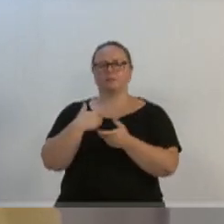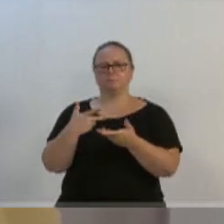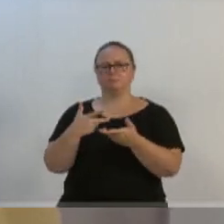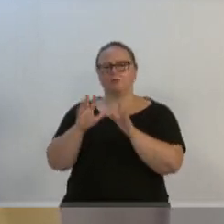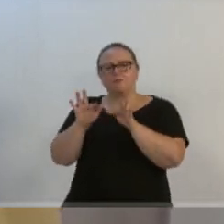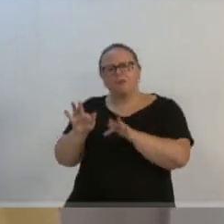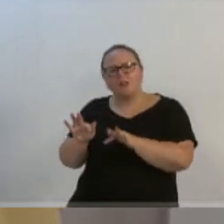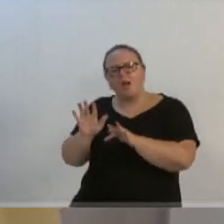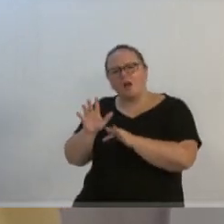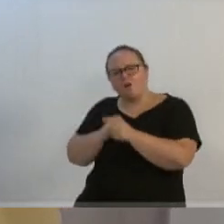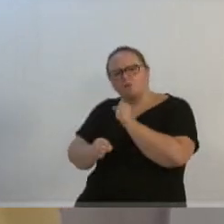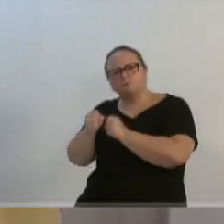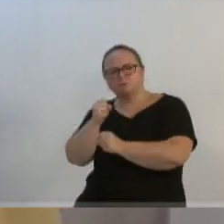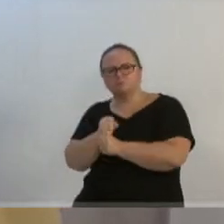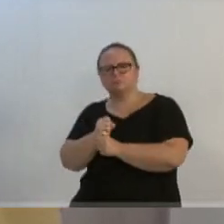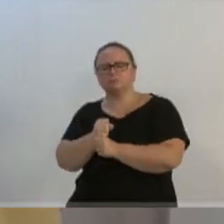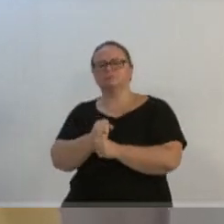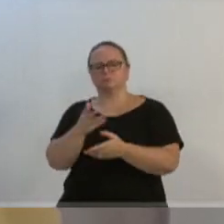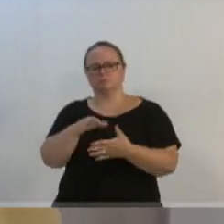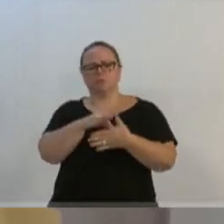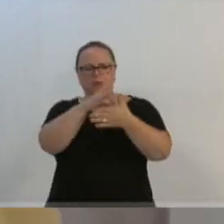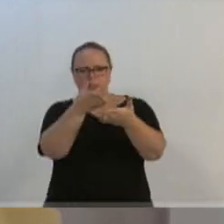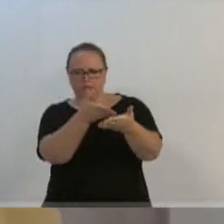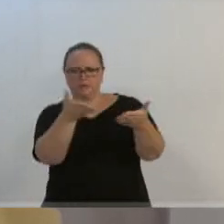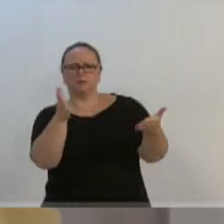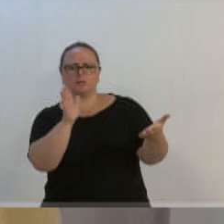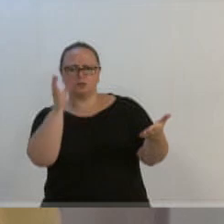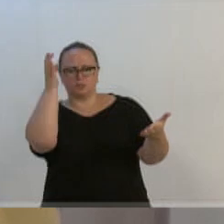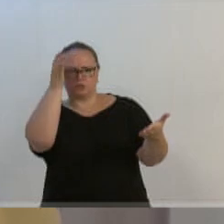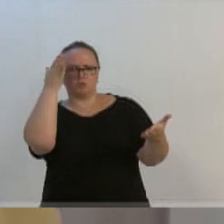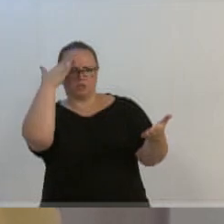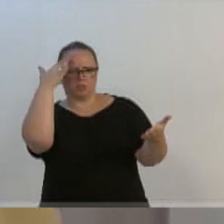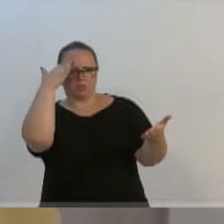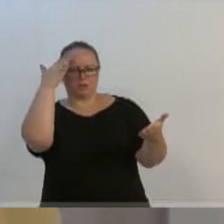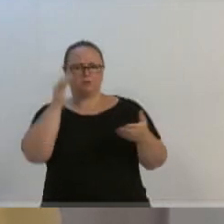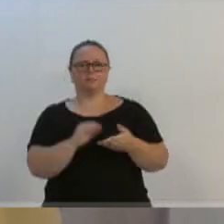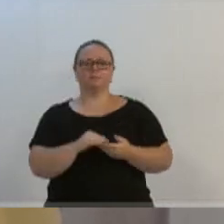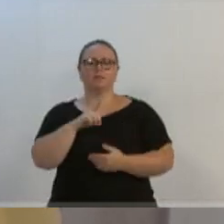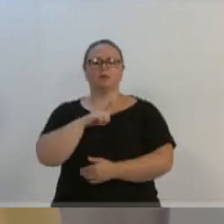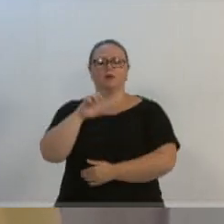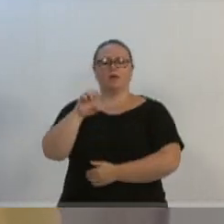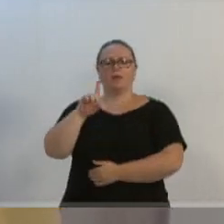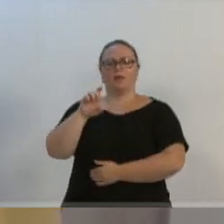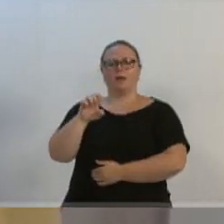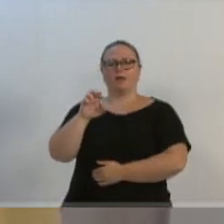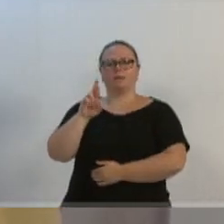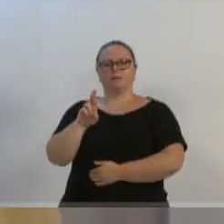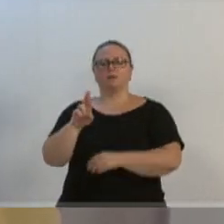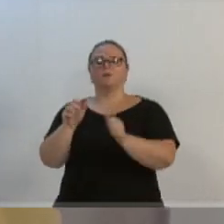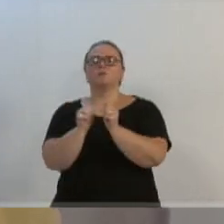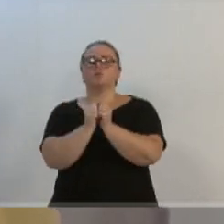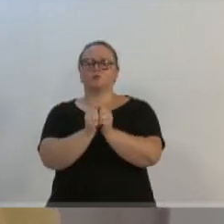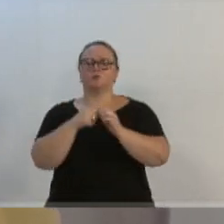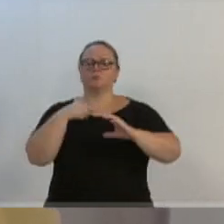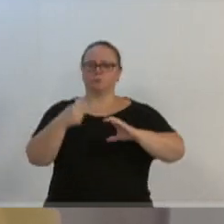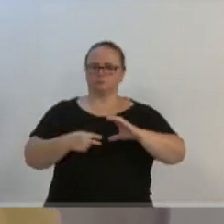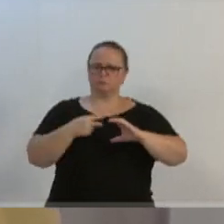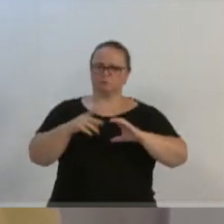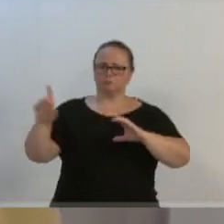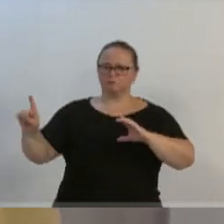ano, o líder do governo está ciente disso, Éder esteve aqui nessa casa legislativa